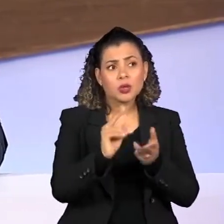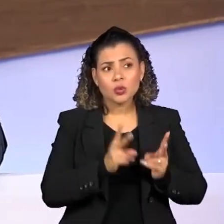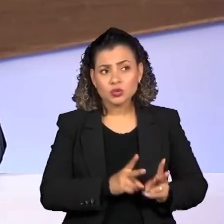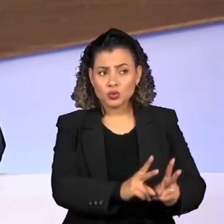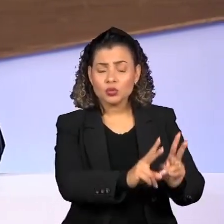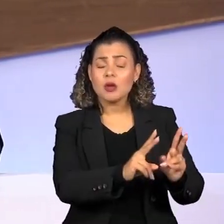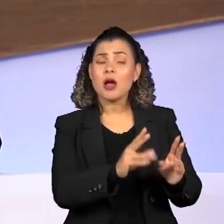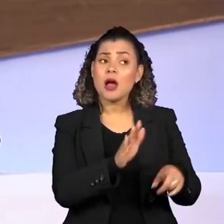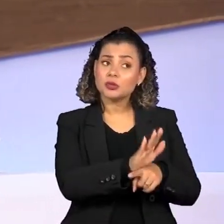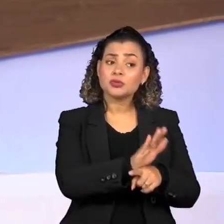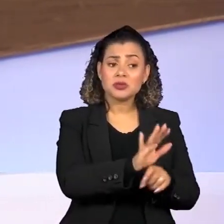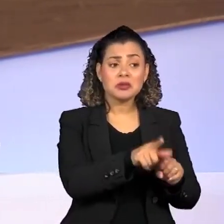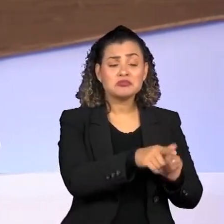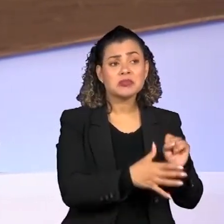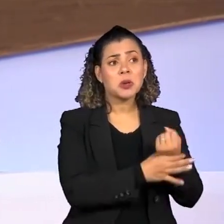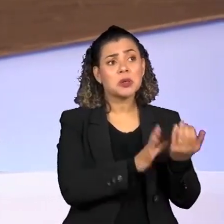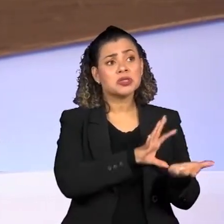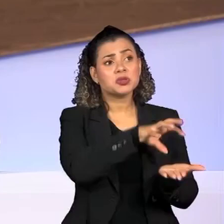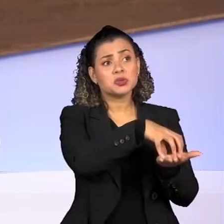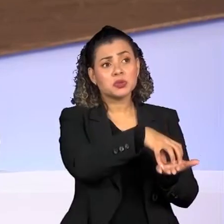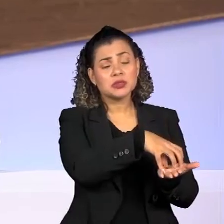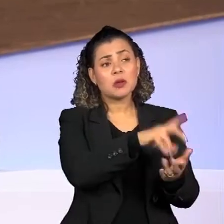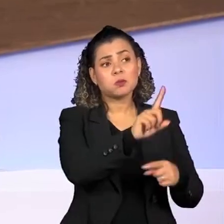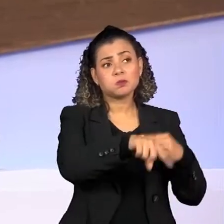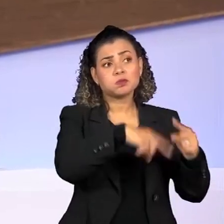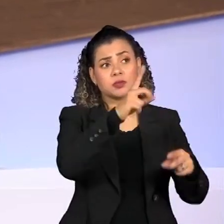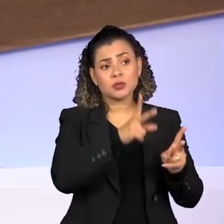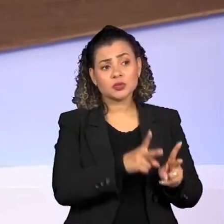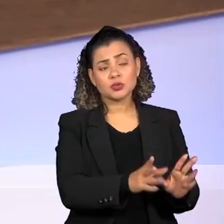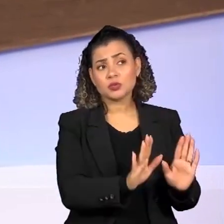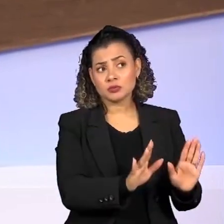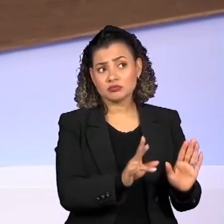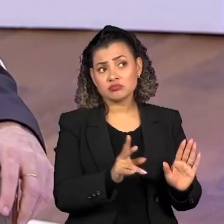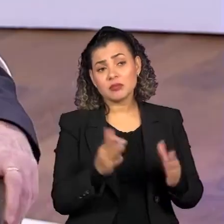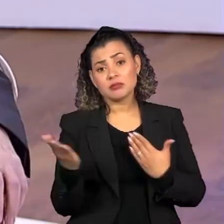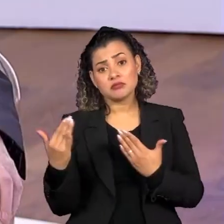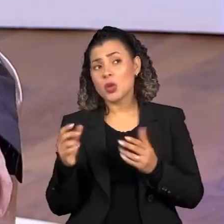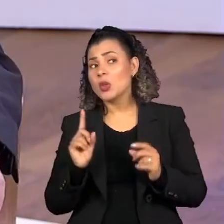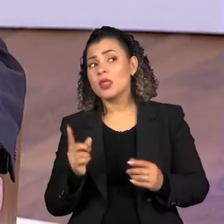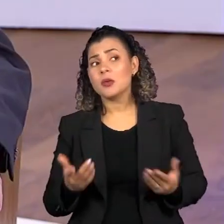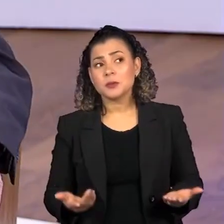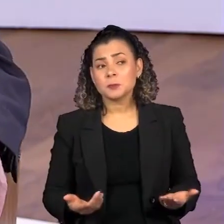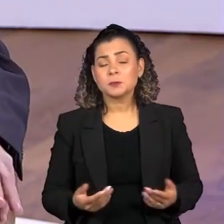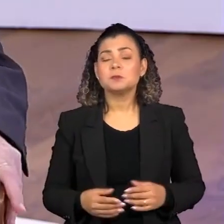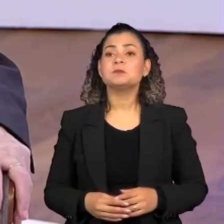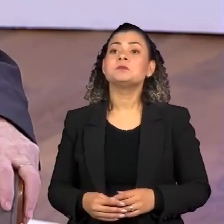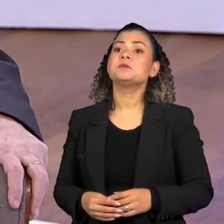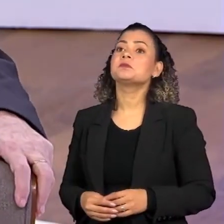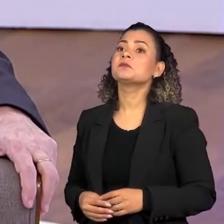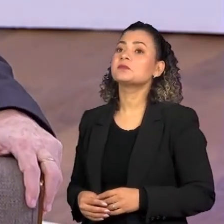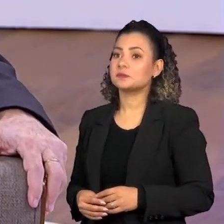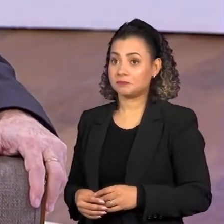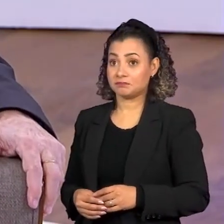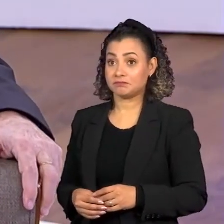tem que tem ajudado a pesca e garantir o sucesso dela ao longo dos anos bem primeiro